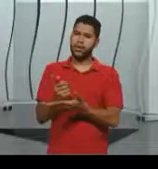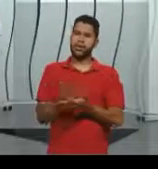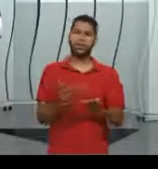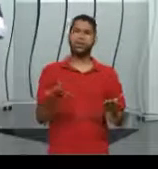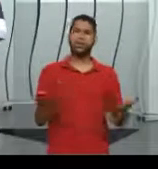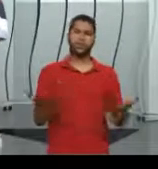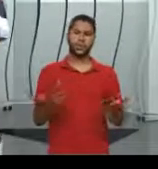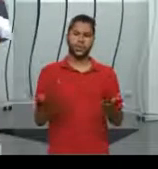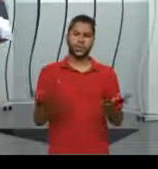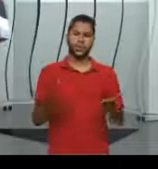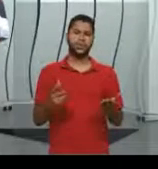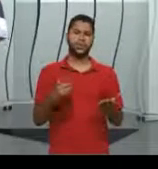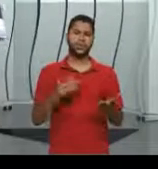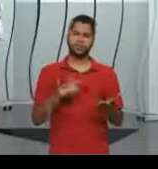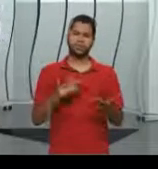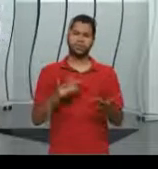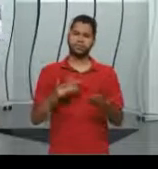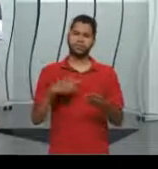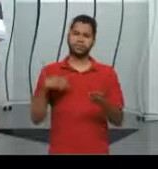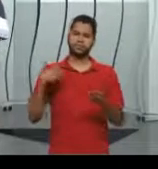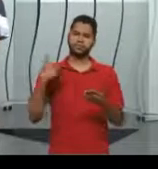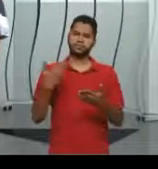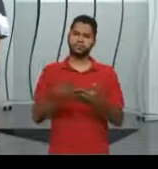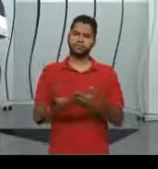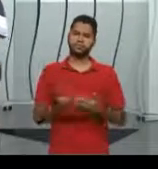na atualidade.